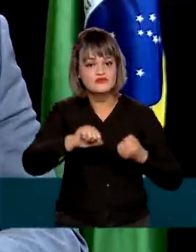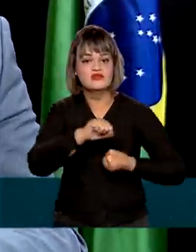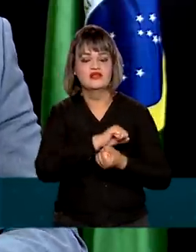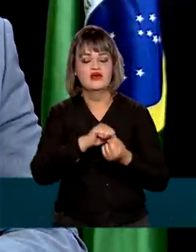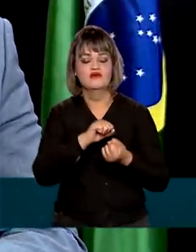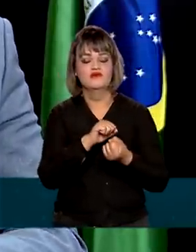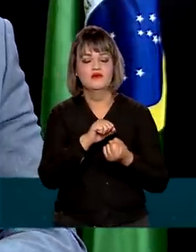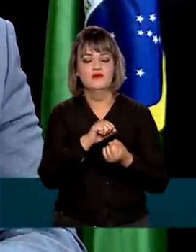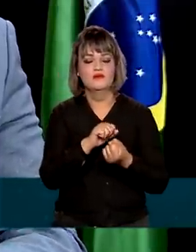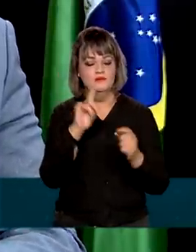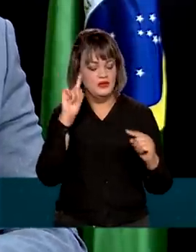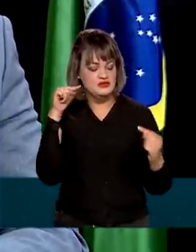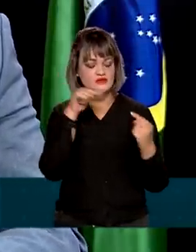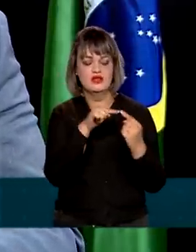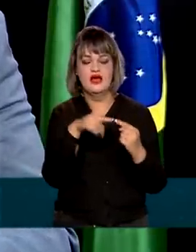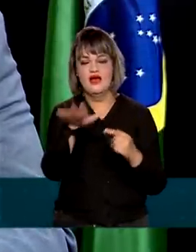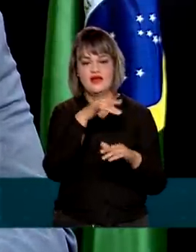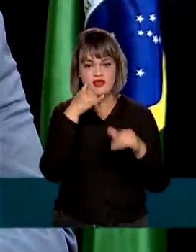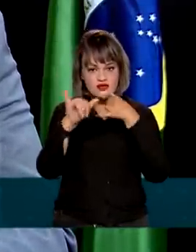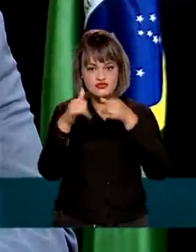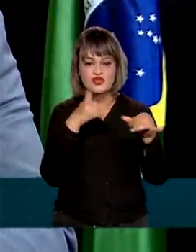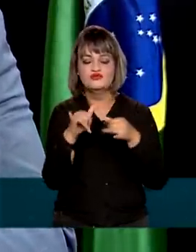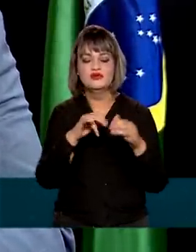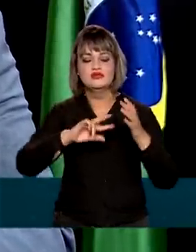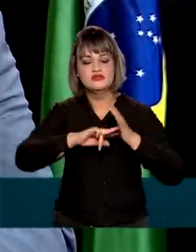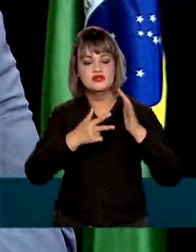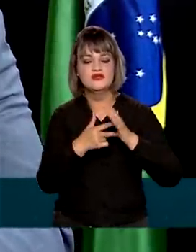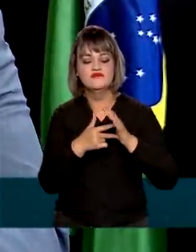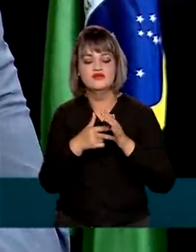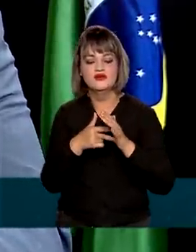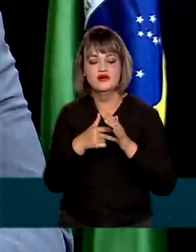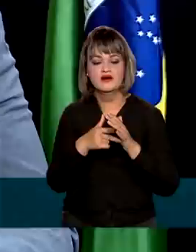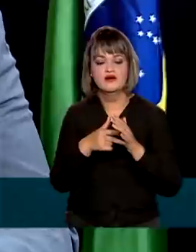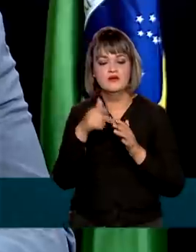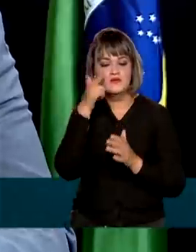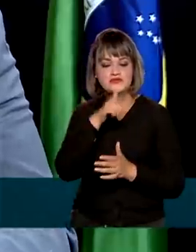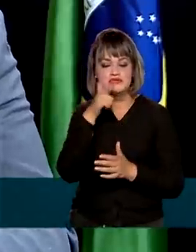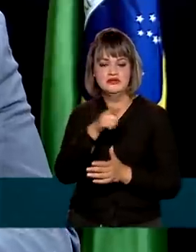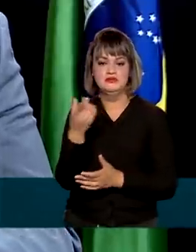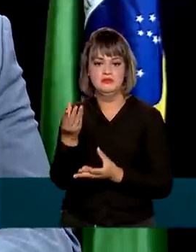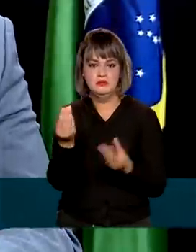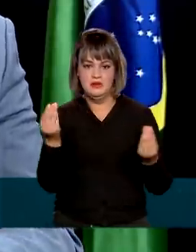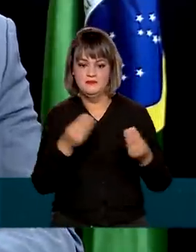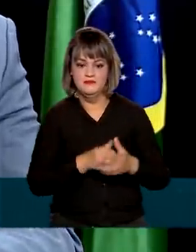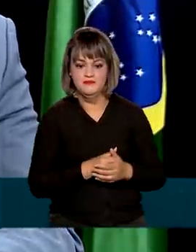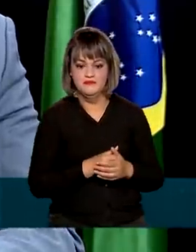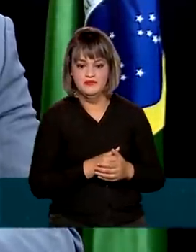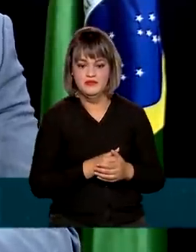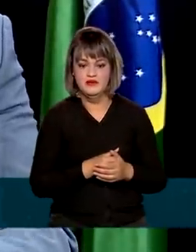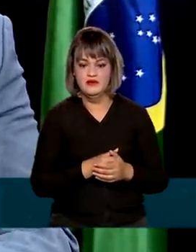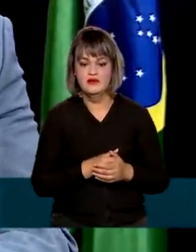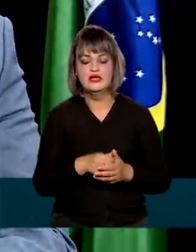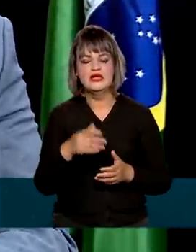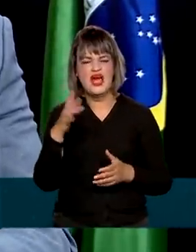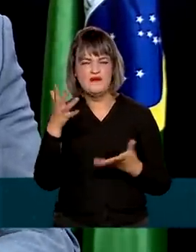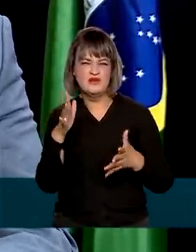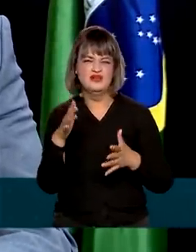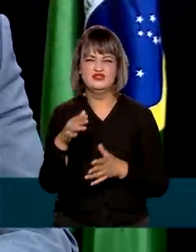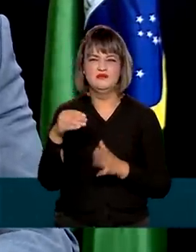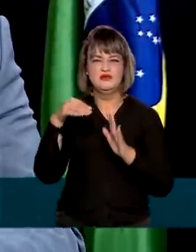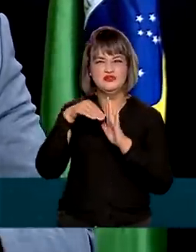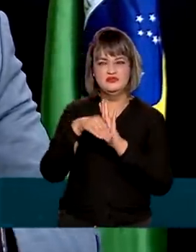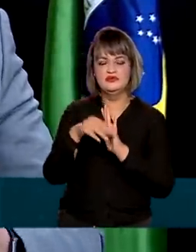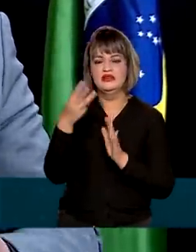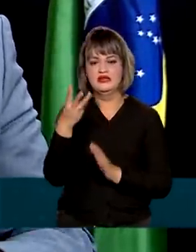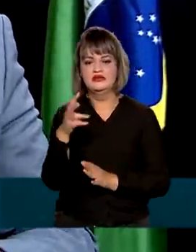mais eficiente do ponto de vista energético Vai representar um ganho de eficiência de custo muito grande custo Brasil a gente chama que deve cair